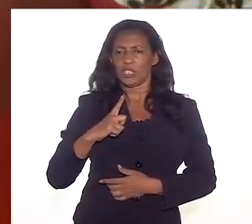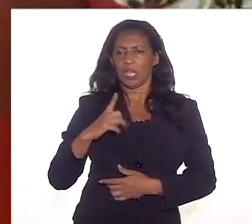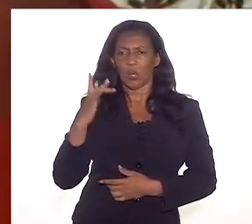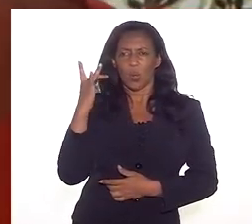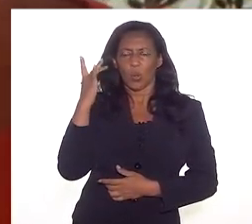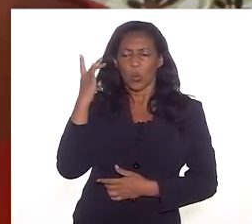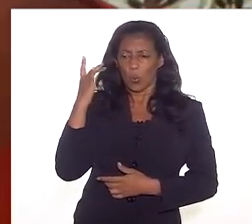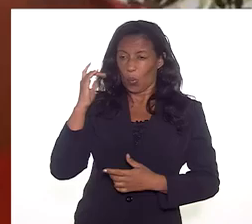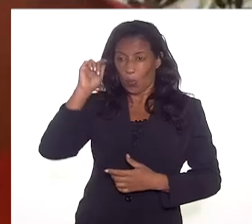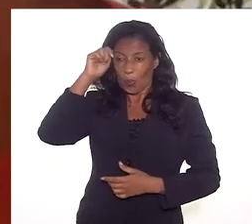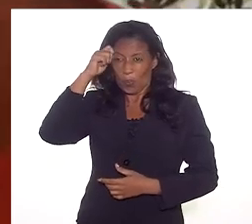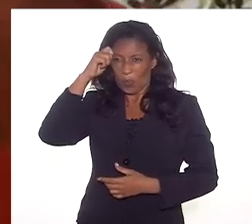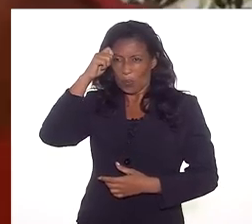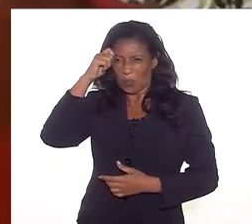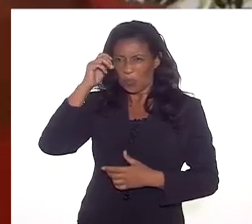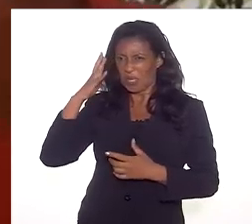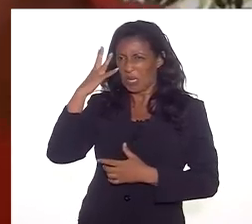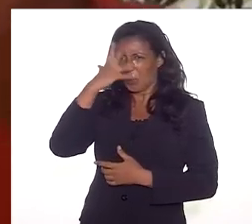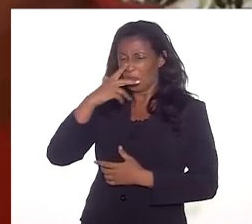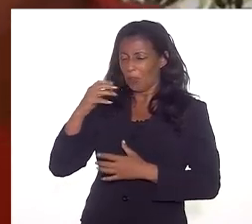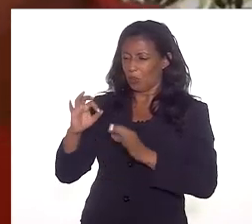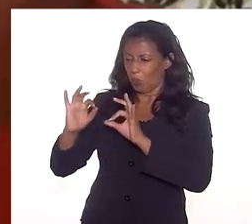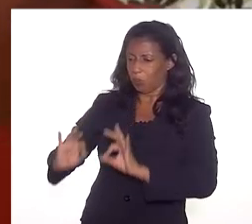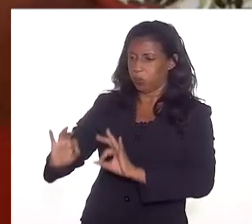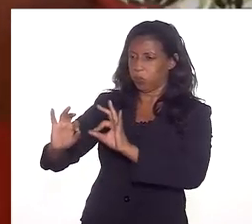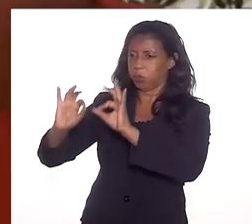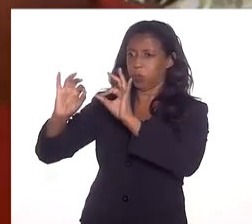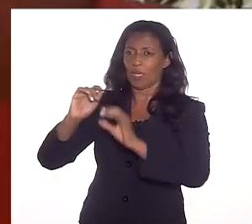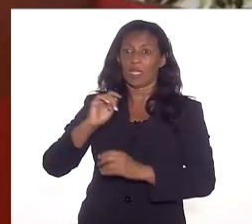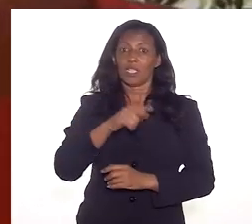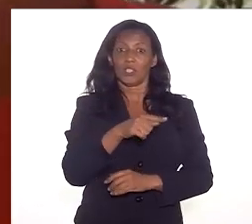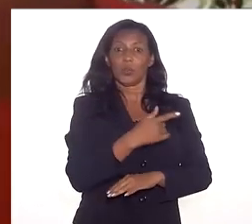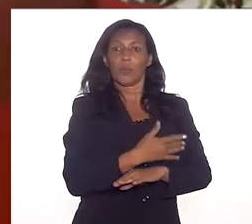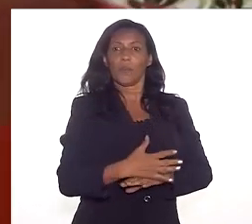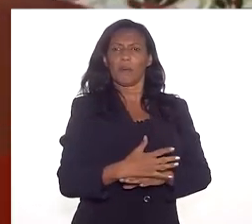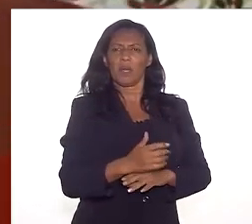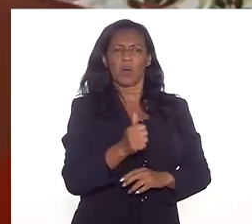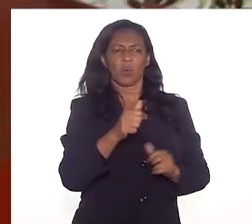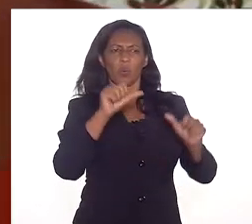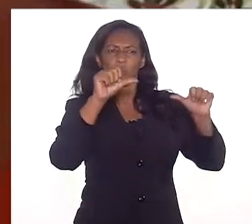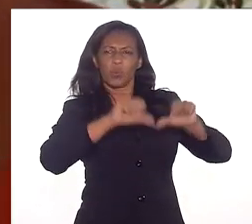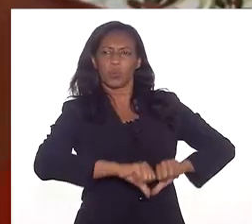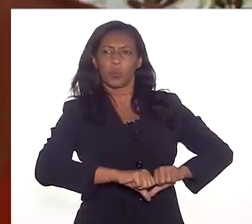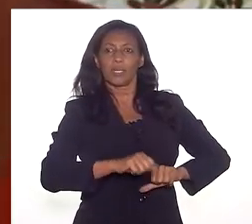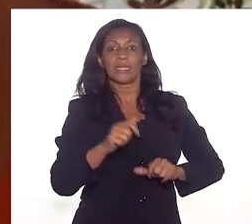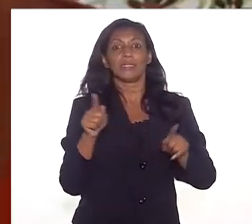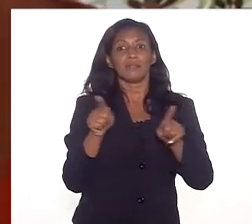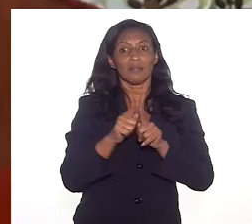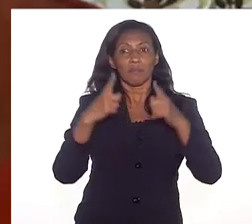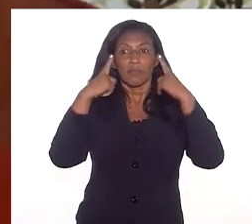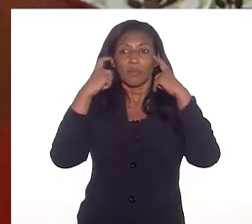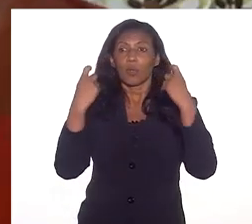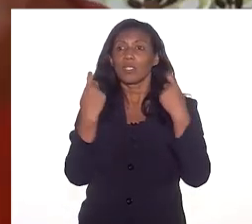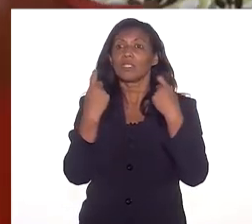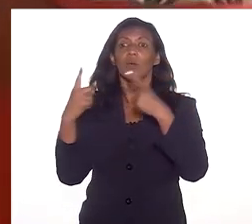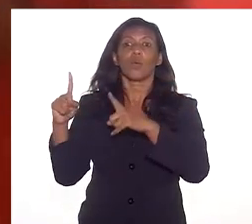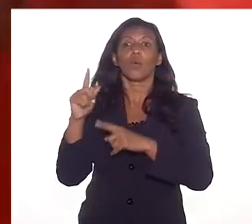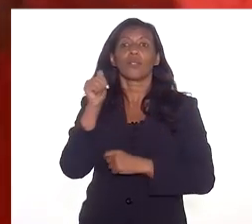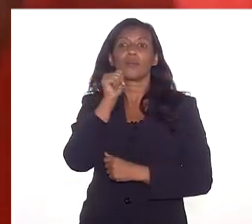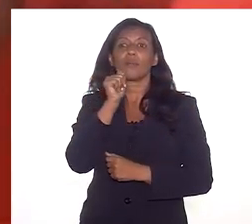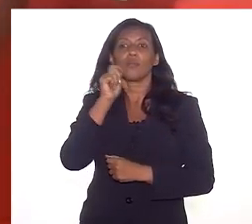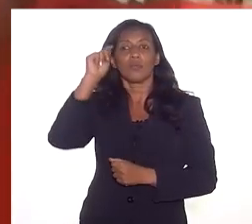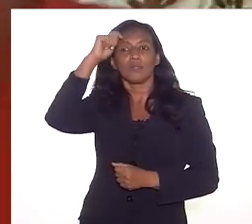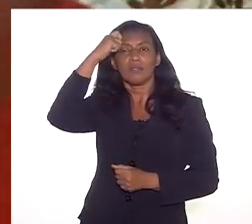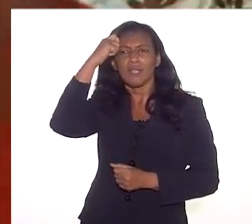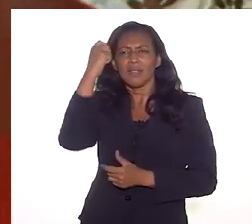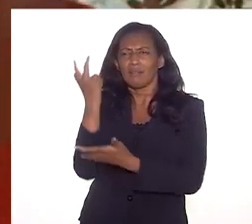era preterido do branco, mal vestido. E tinha a questão também da violência à mulher negra. Isso tudo